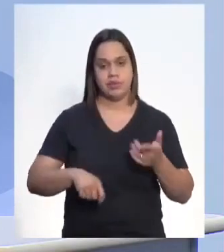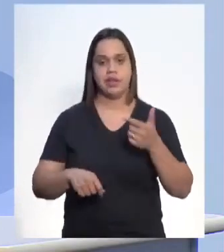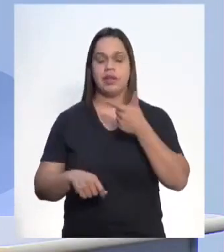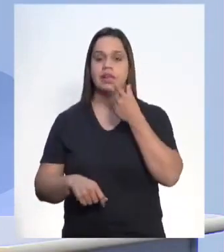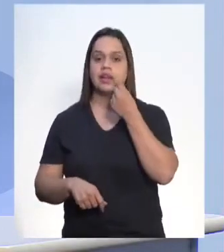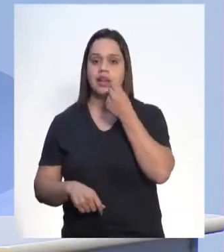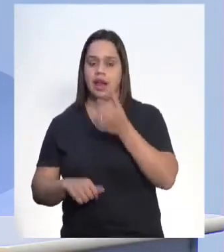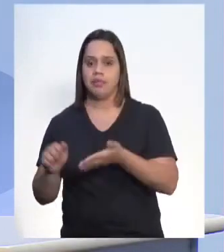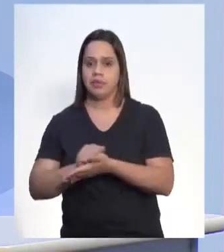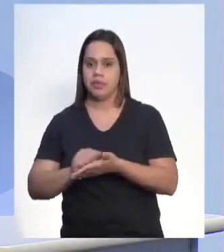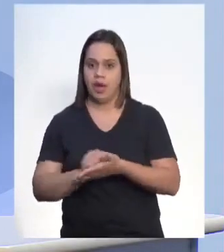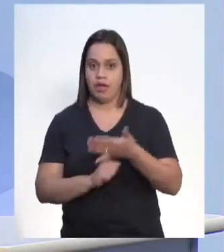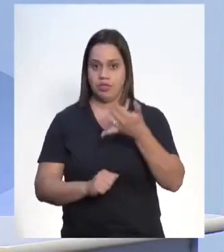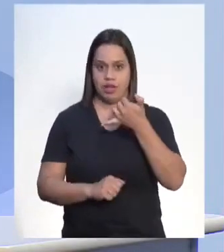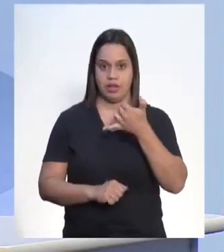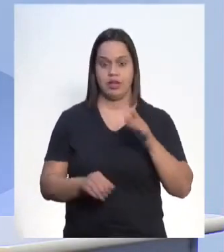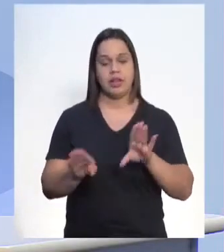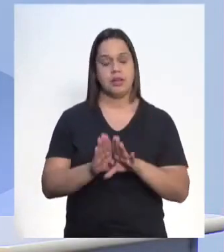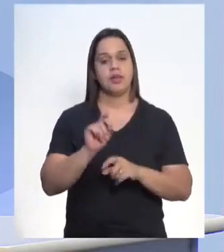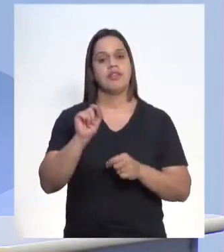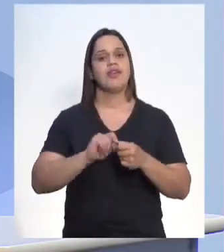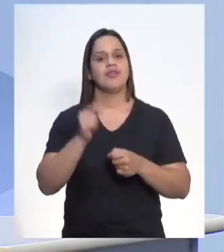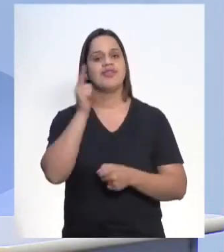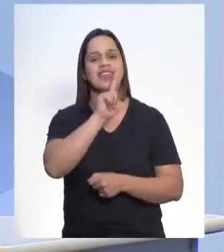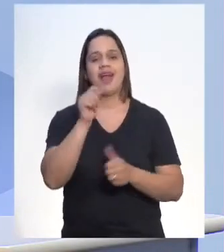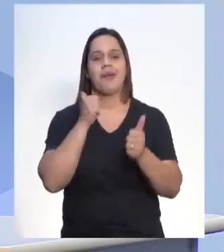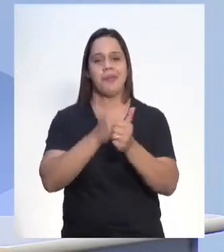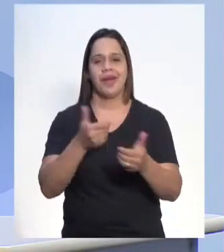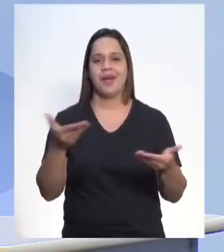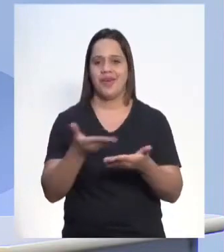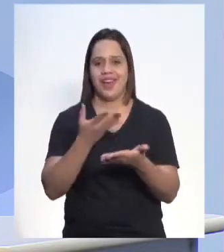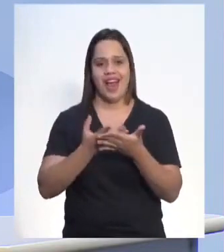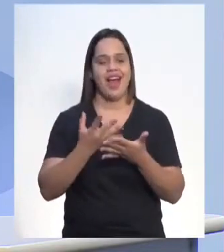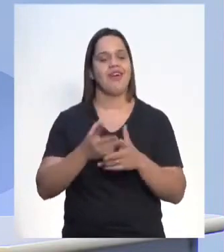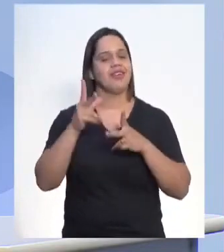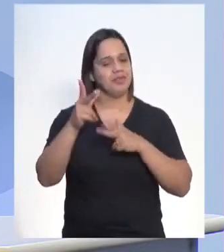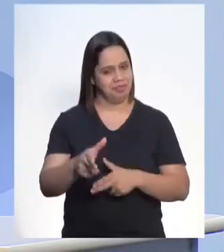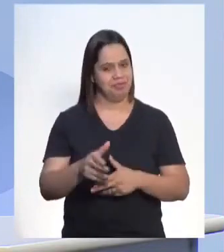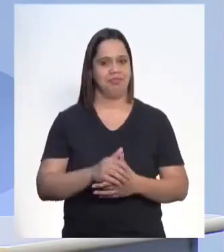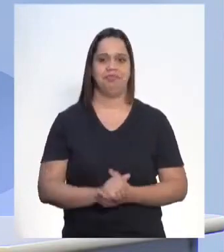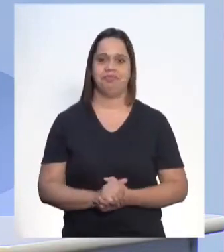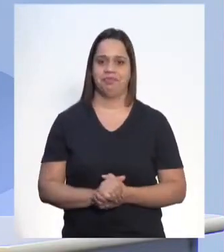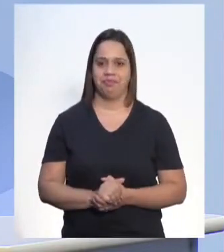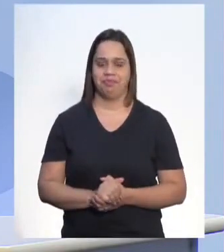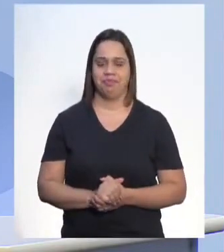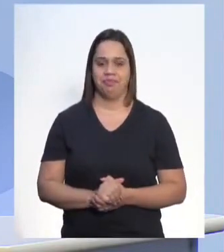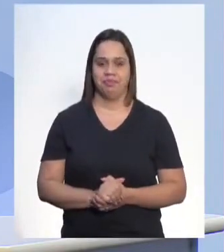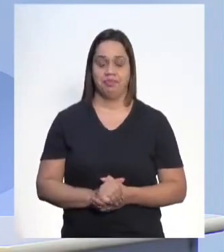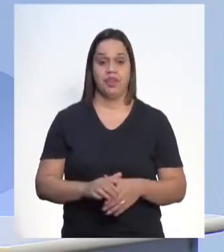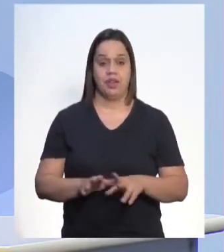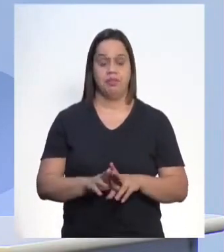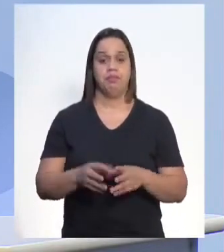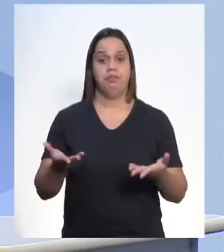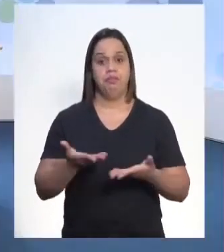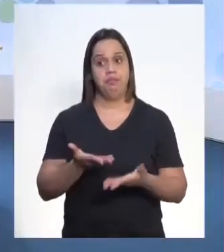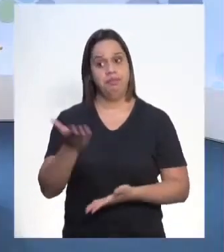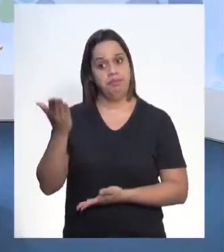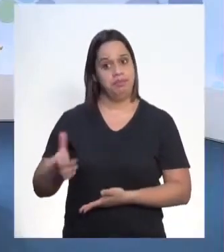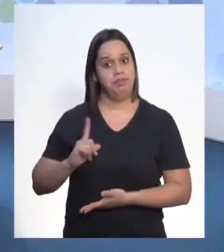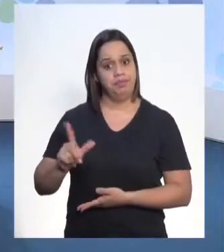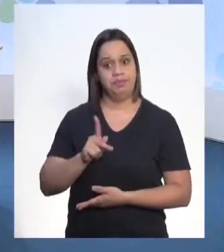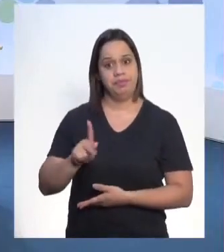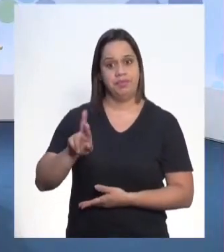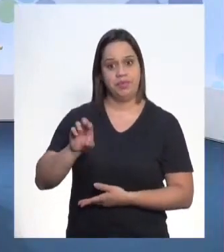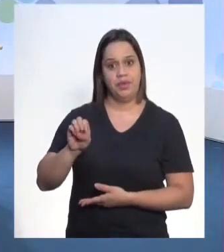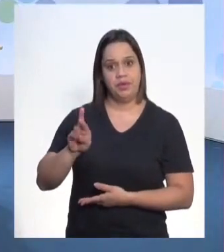lápis, borracha e caneta, que você vai conseguir acompanhar esta aula da mesma forma. Conto com a presença da professora Roberta para me